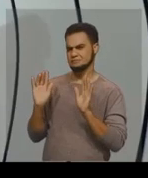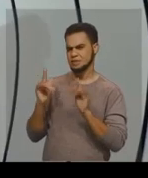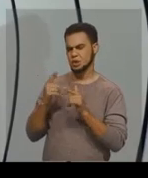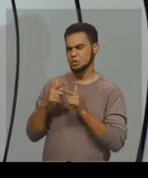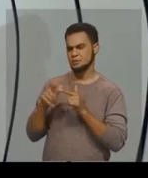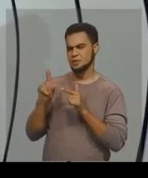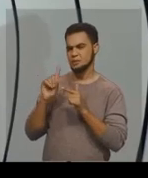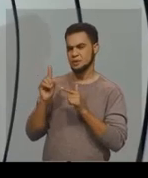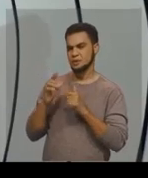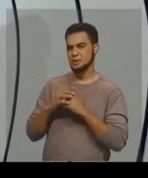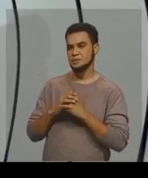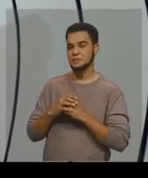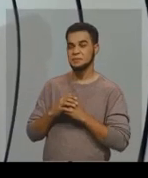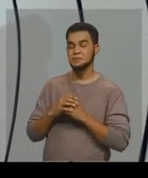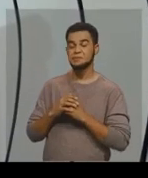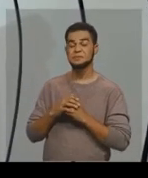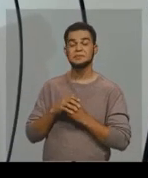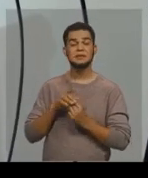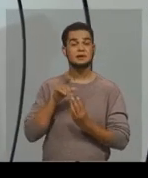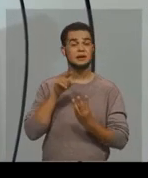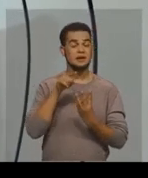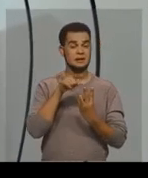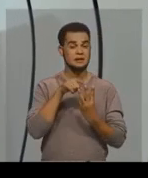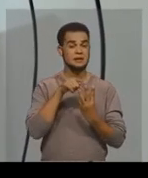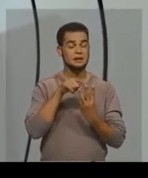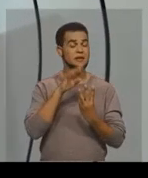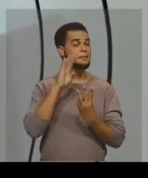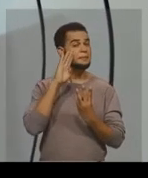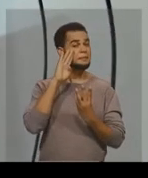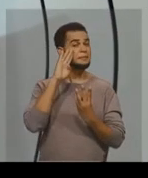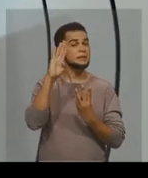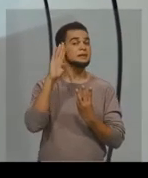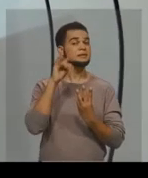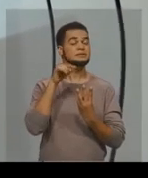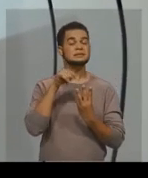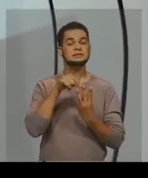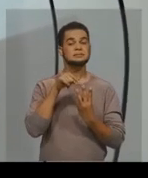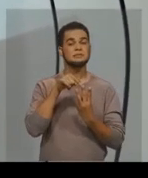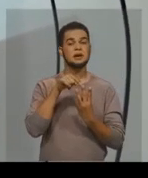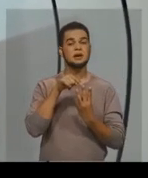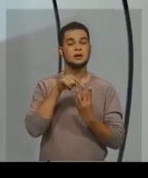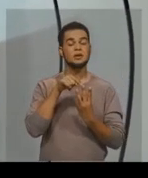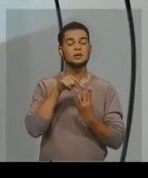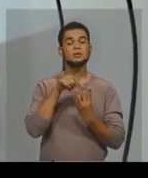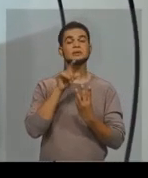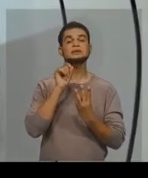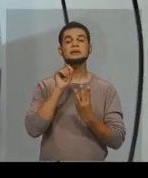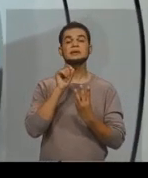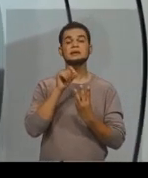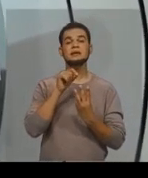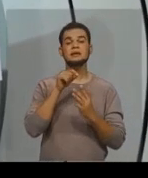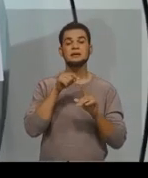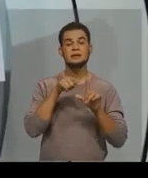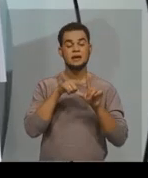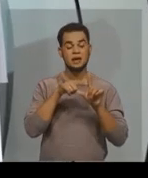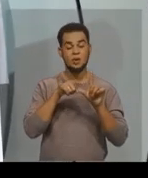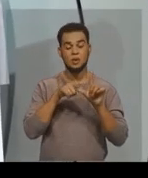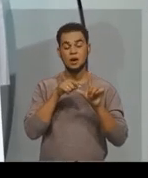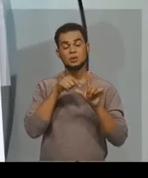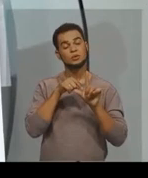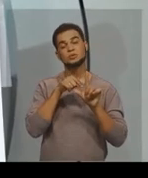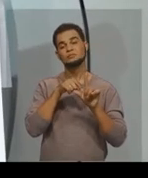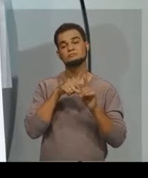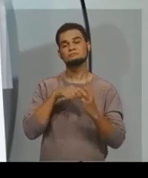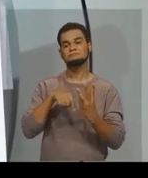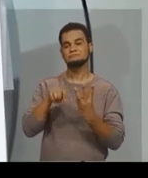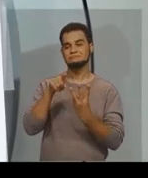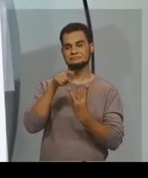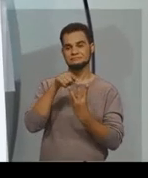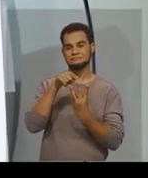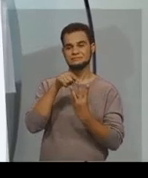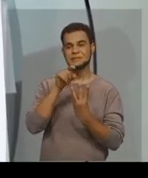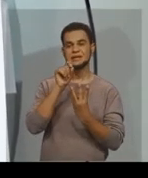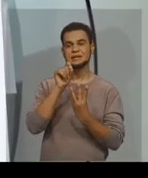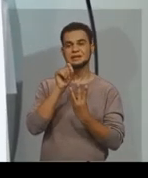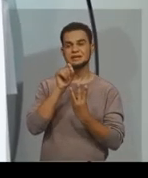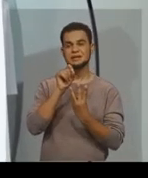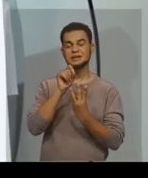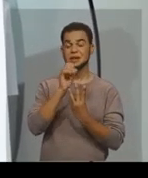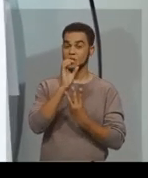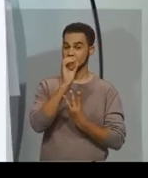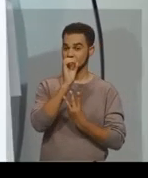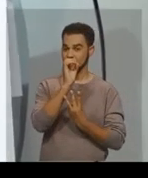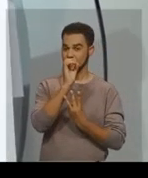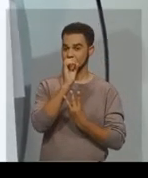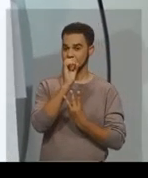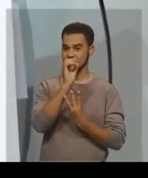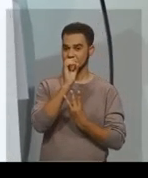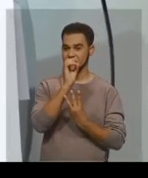Aqui, quem que é meu ângulo, né, de origem, né? Onde que começa a semirreta? Tá aqui, ó, no O. Porque